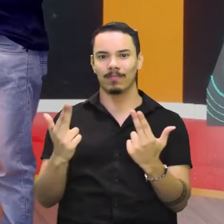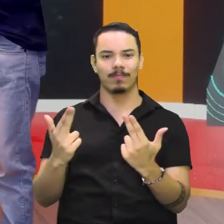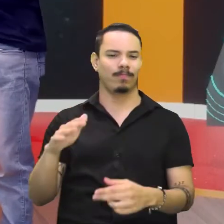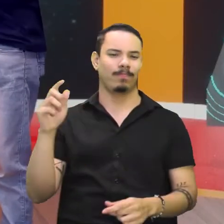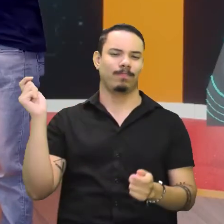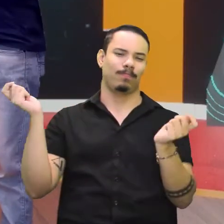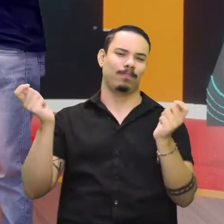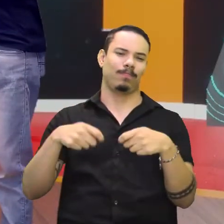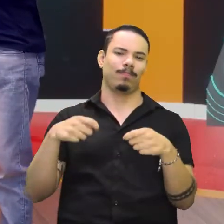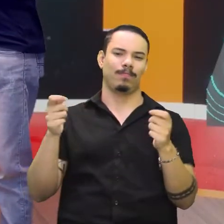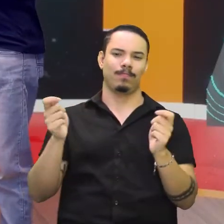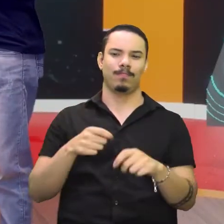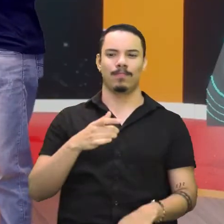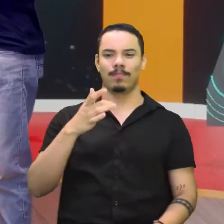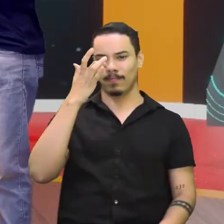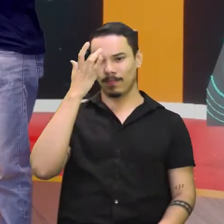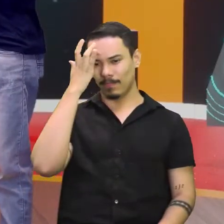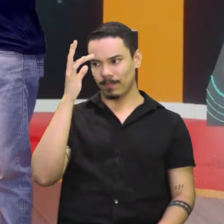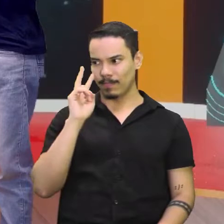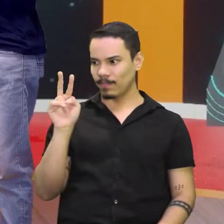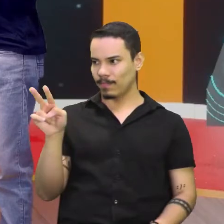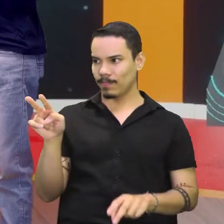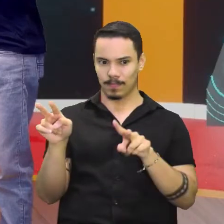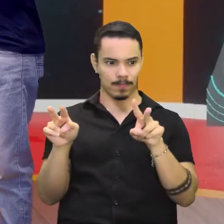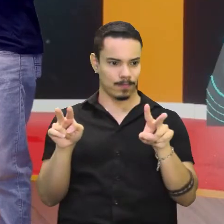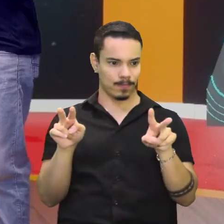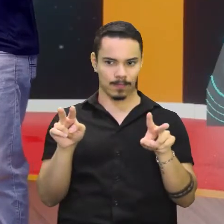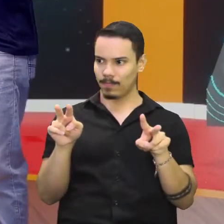eu vou olhar, né? Vão ser iguais e eu vou